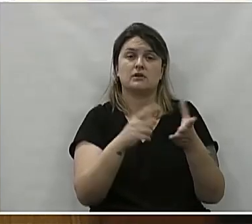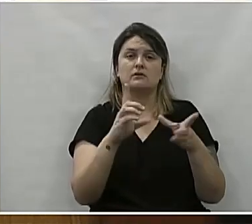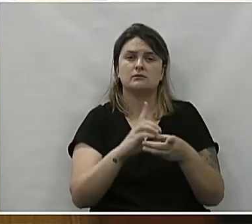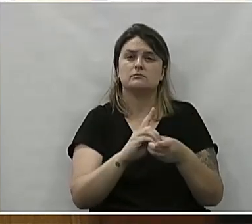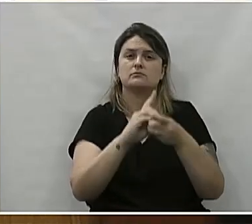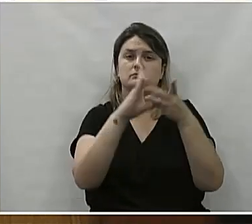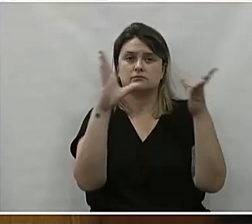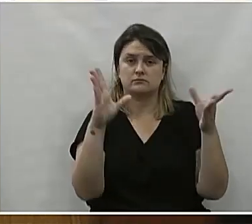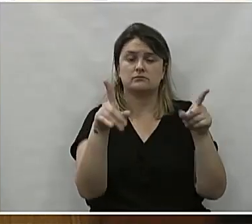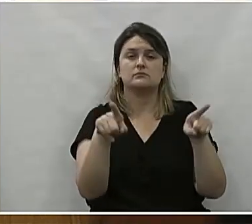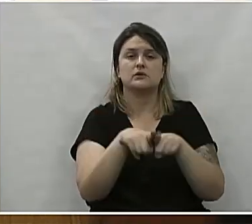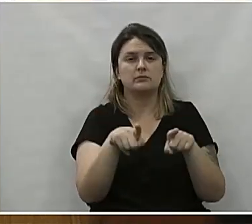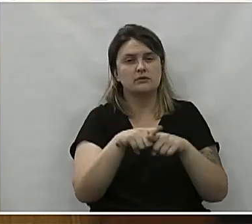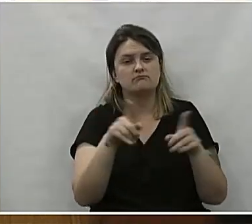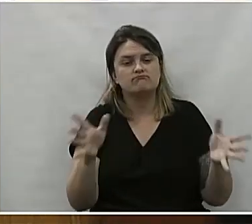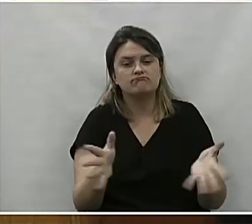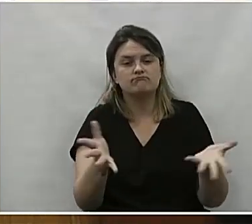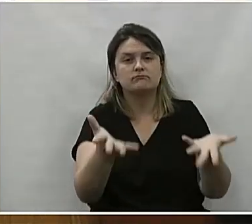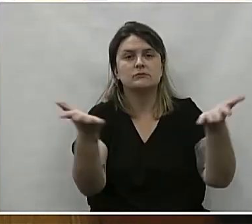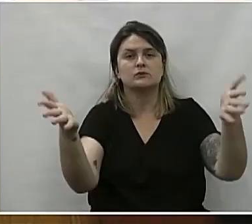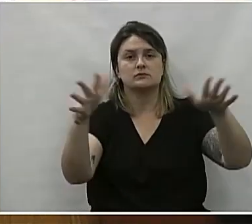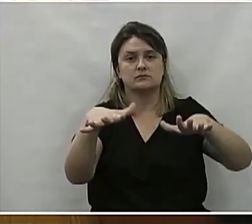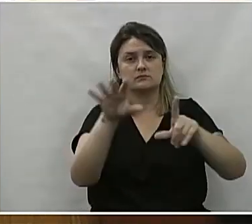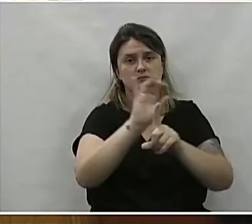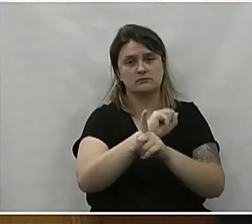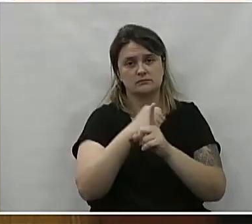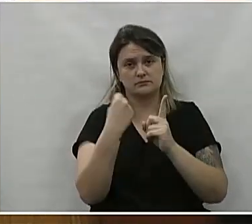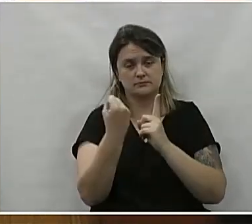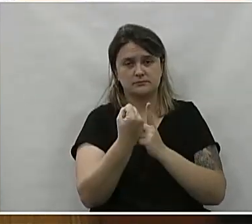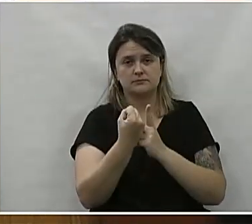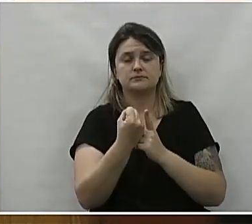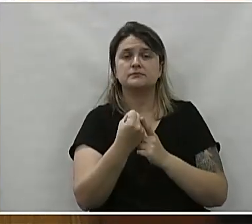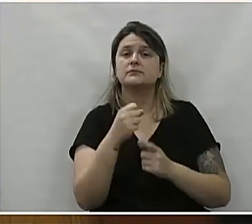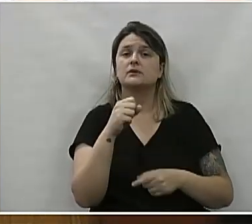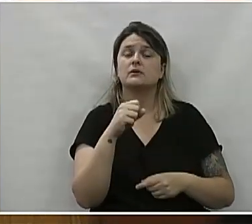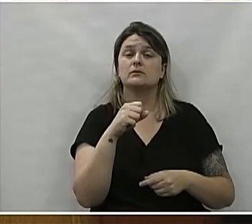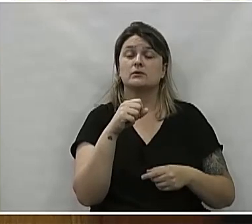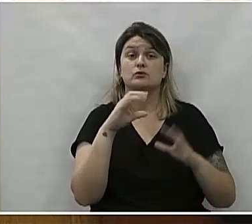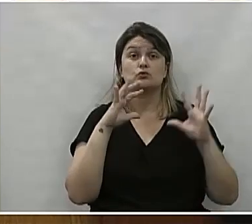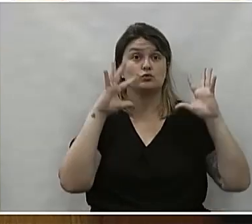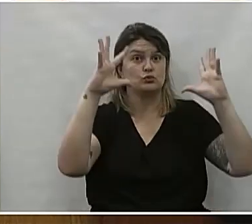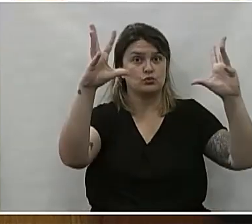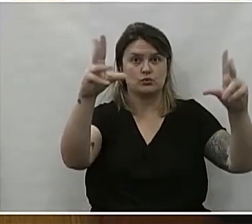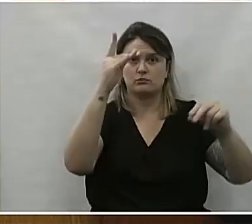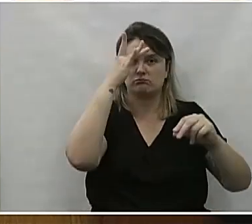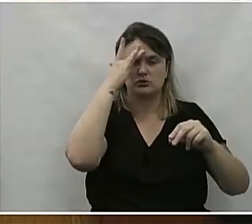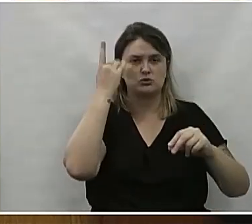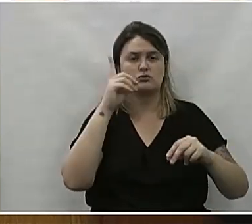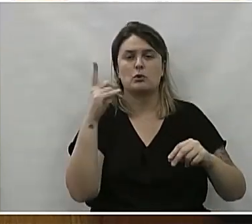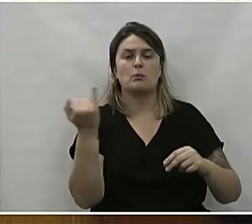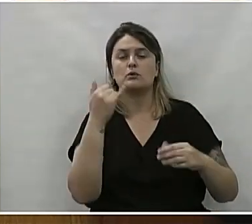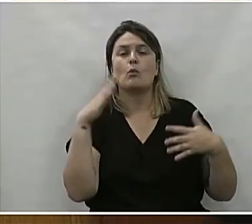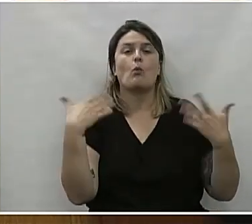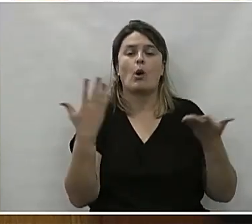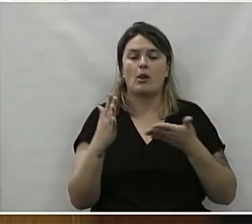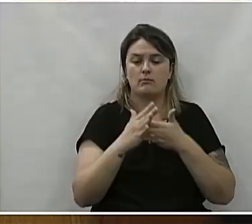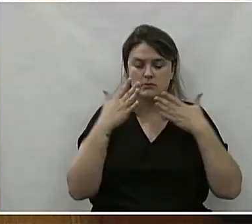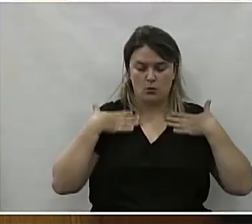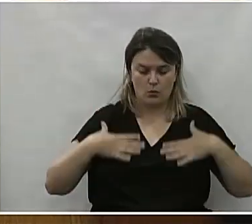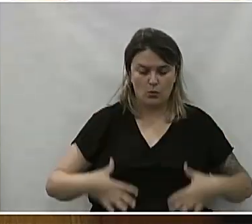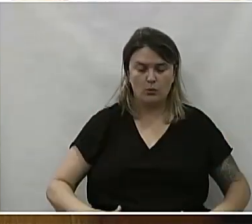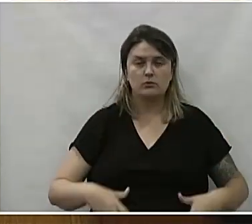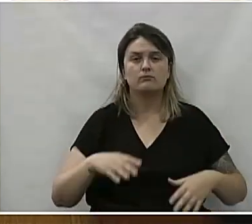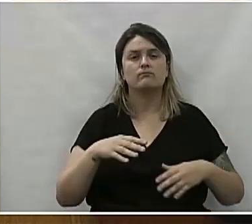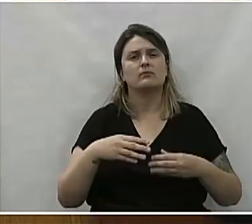democráticos e com a promoção da inclusão social É fundamental que todos os cidadãos, independentemente de suas limitações físicas